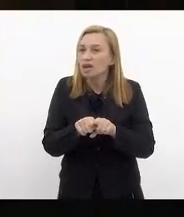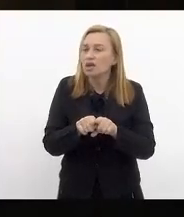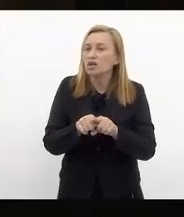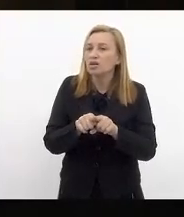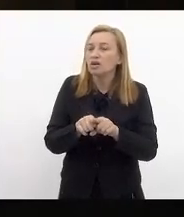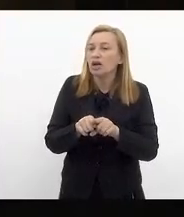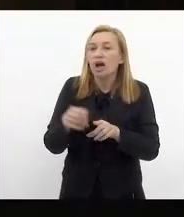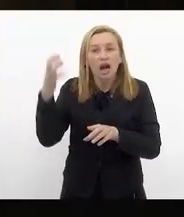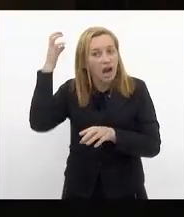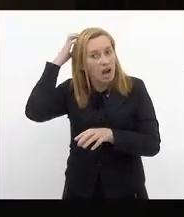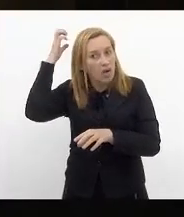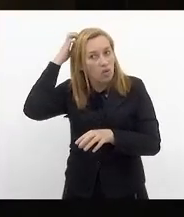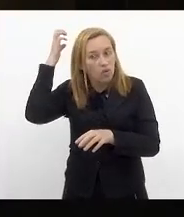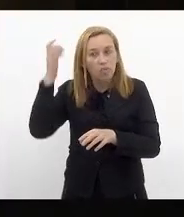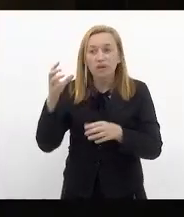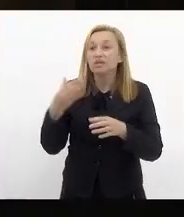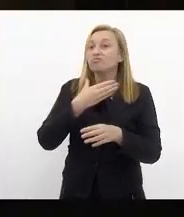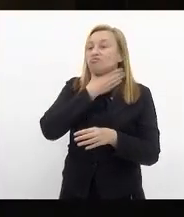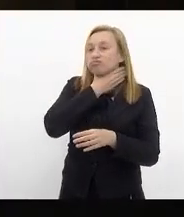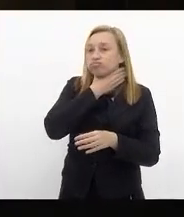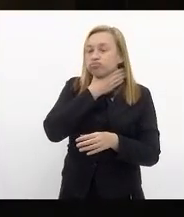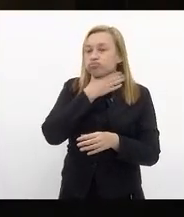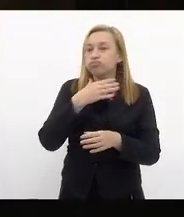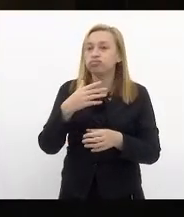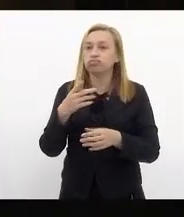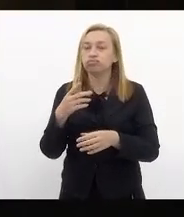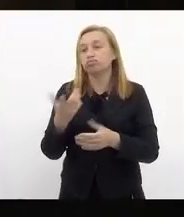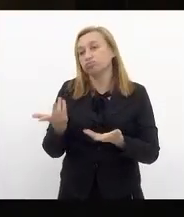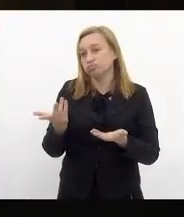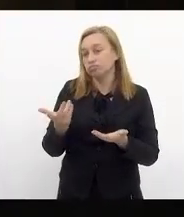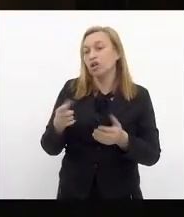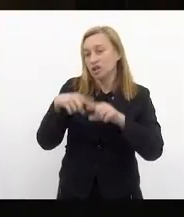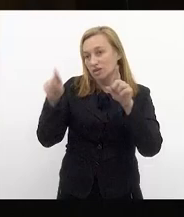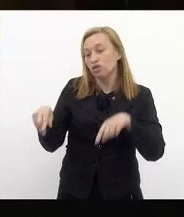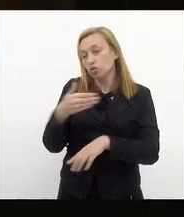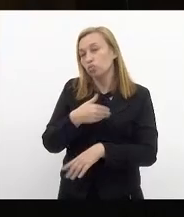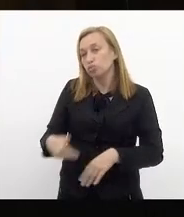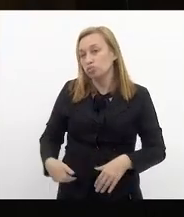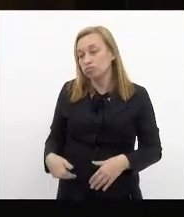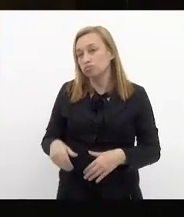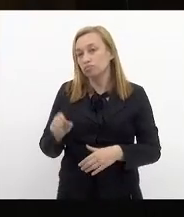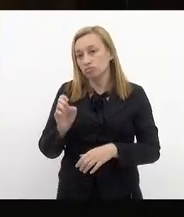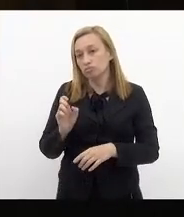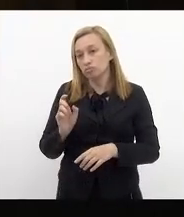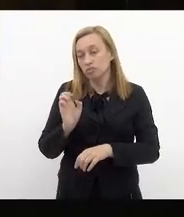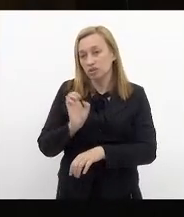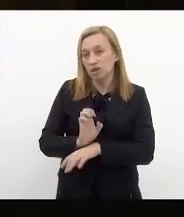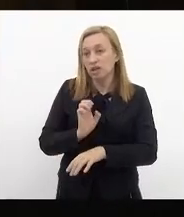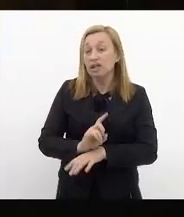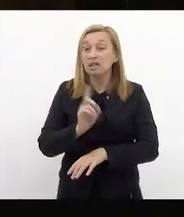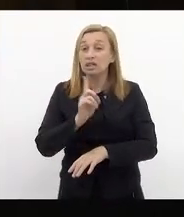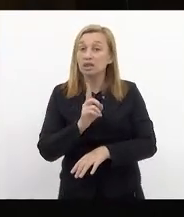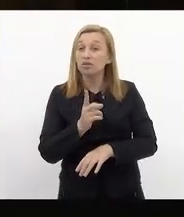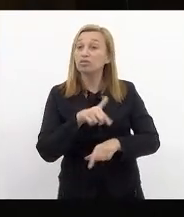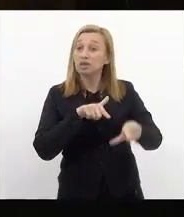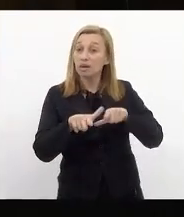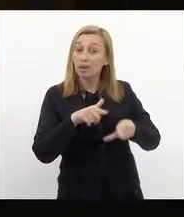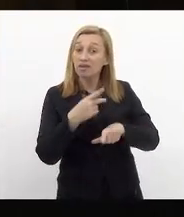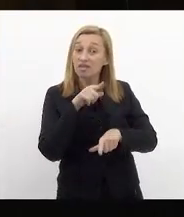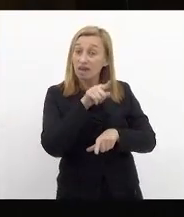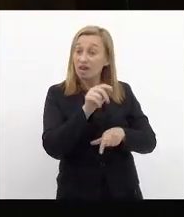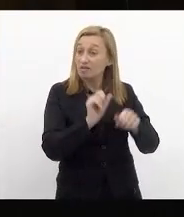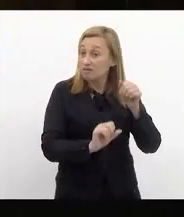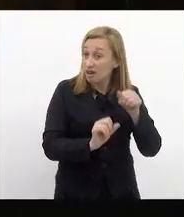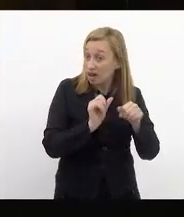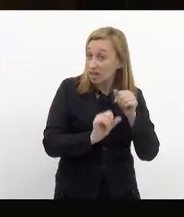crise diretamente no trabalhador, né, no servidor do Estado e no serviço que ele presta